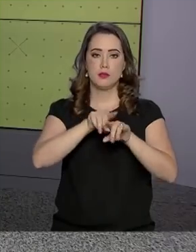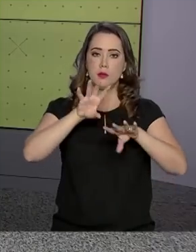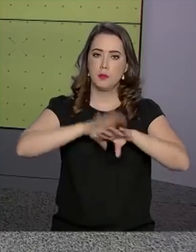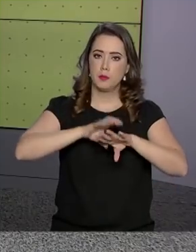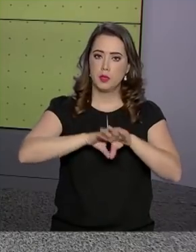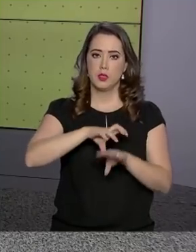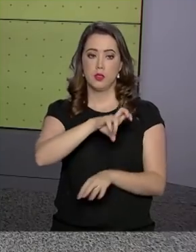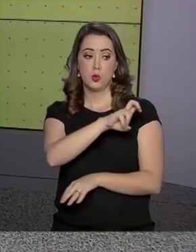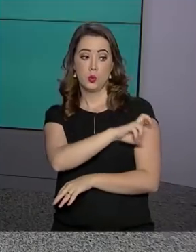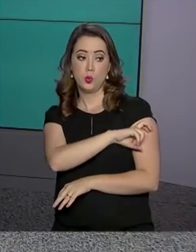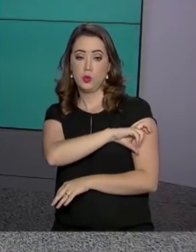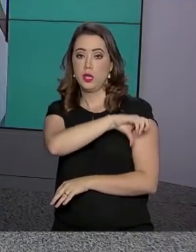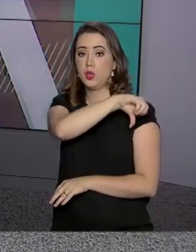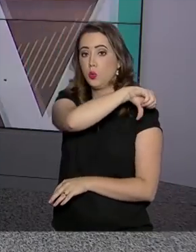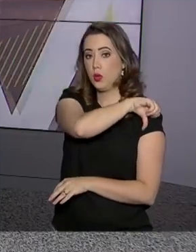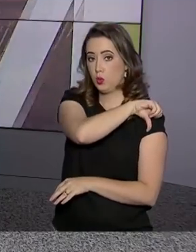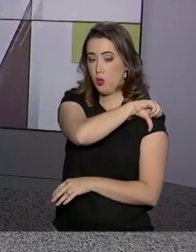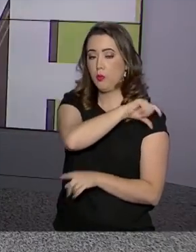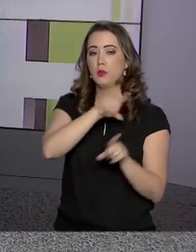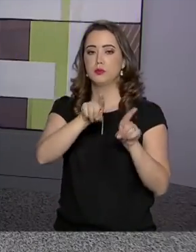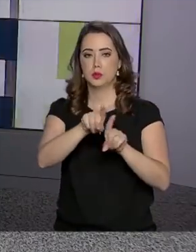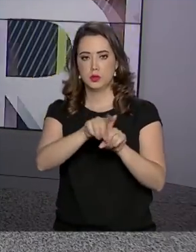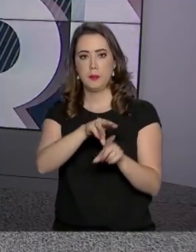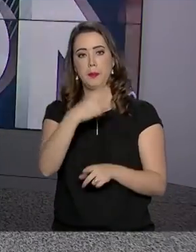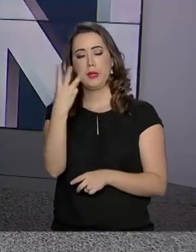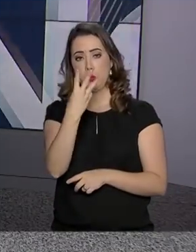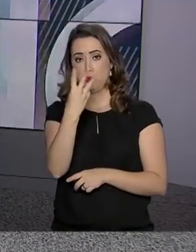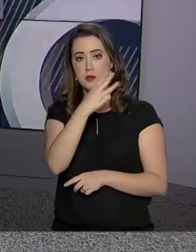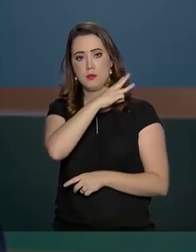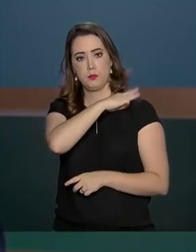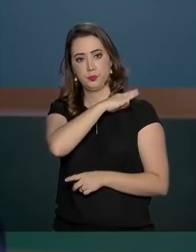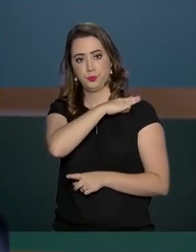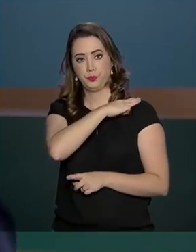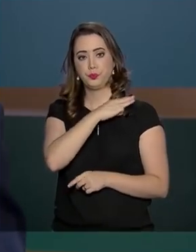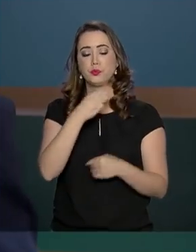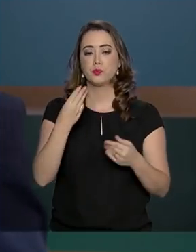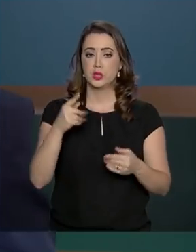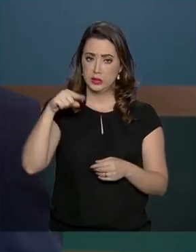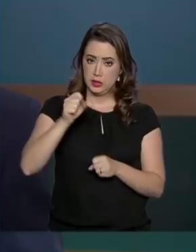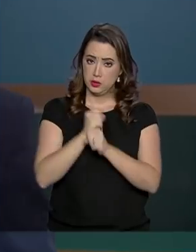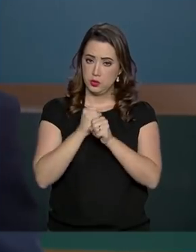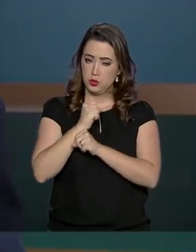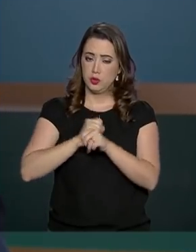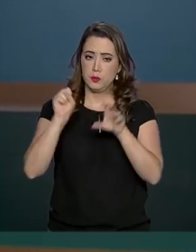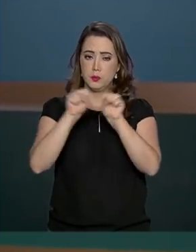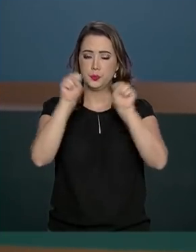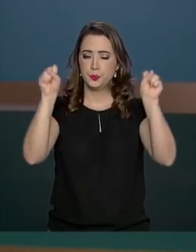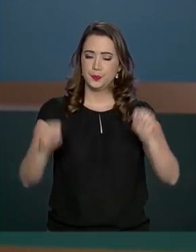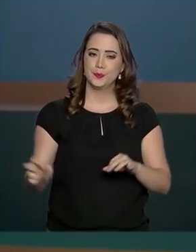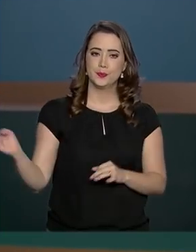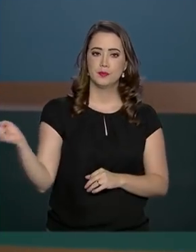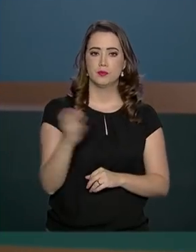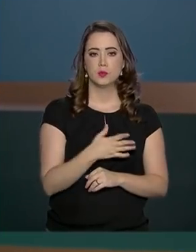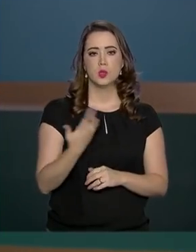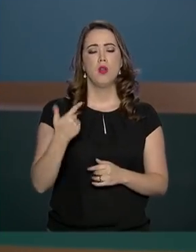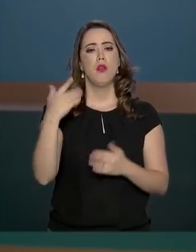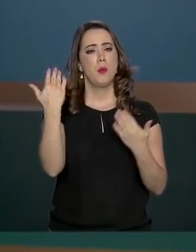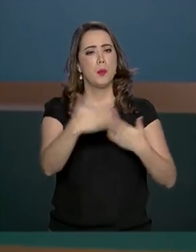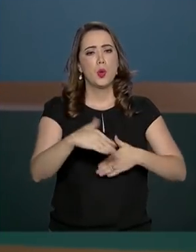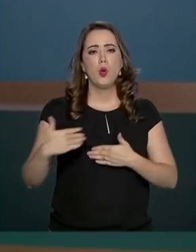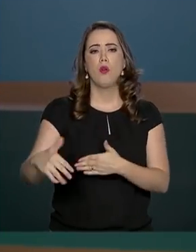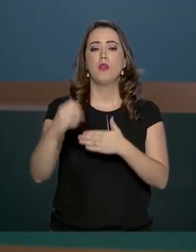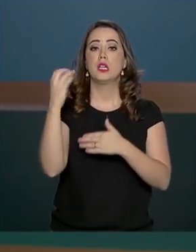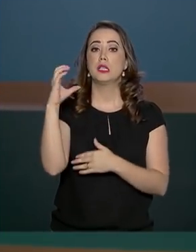anos do ensino fundamental e do terceiro ano do ensino médio. E este ano, o sistema traz novidades. Vai aplicar